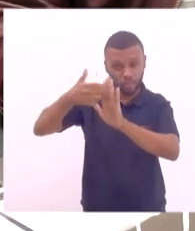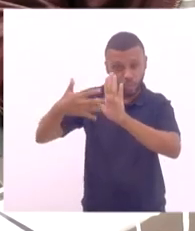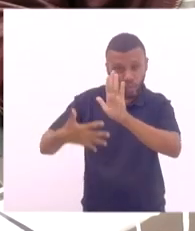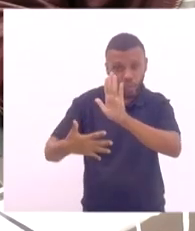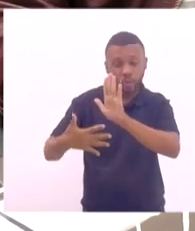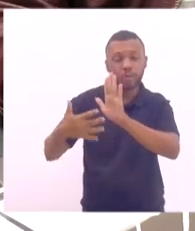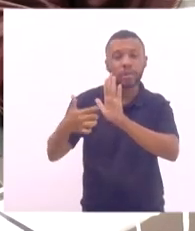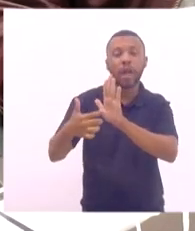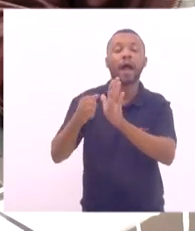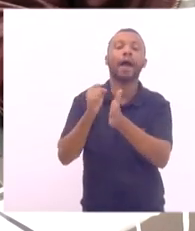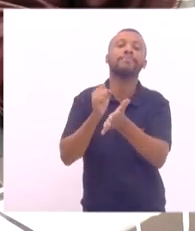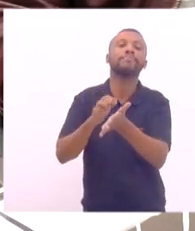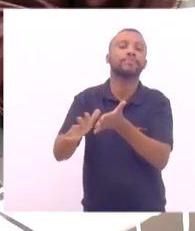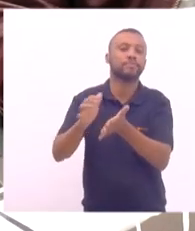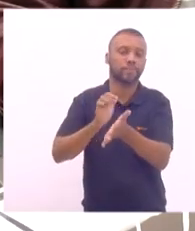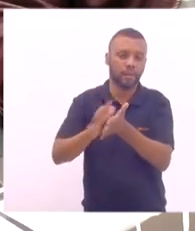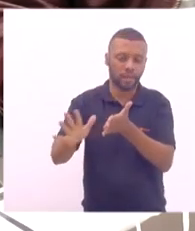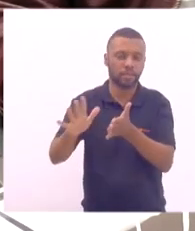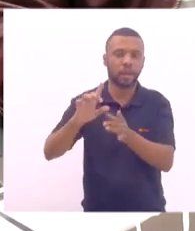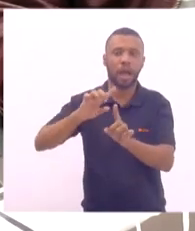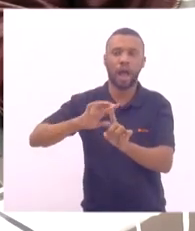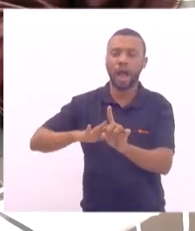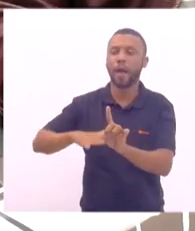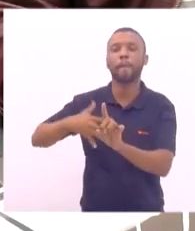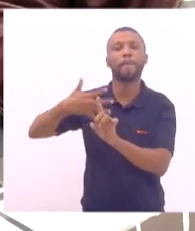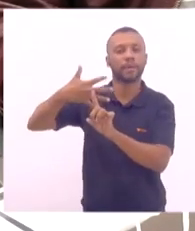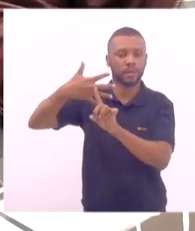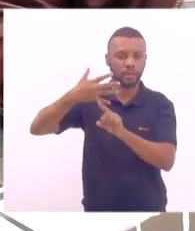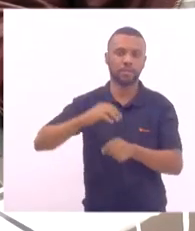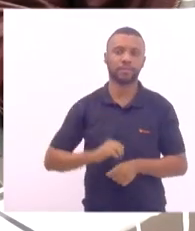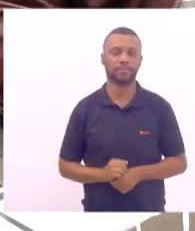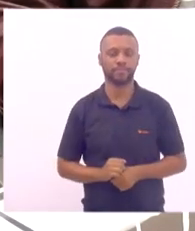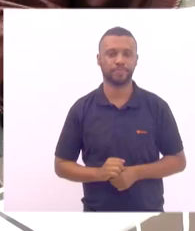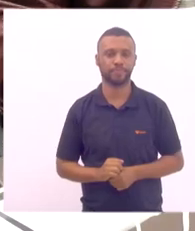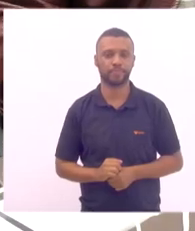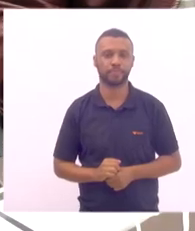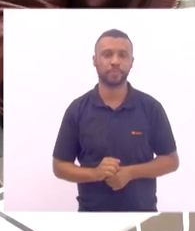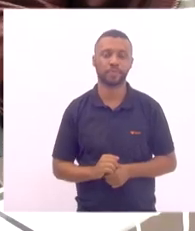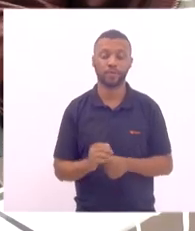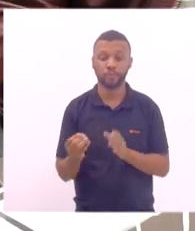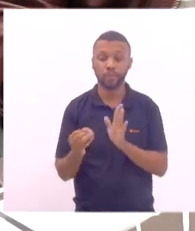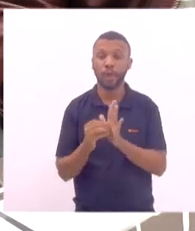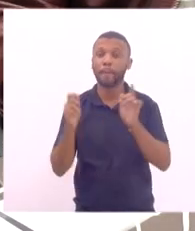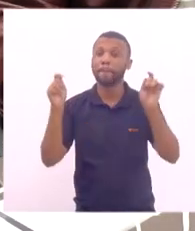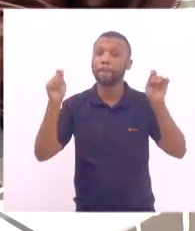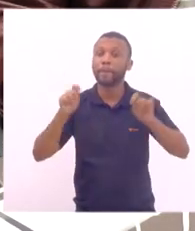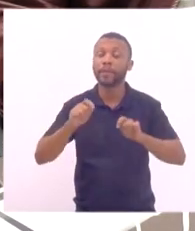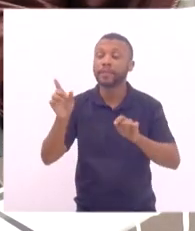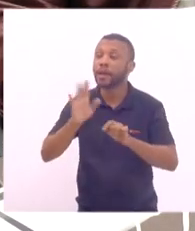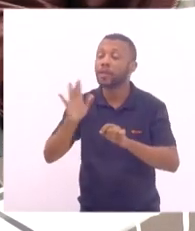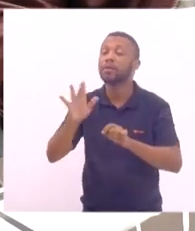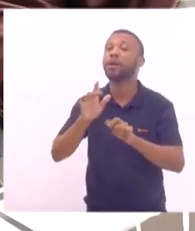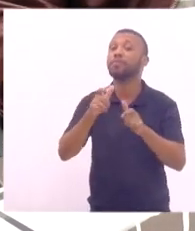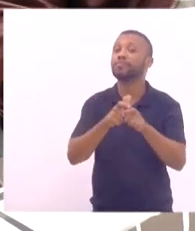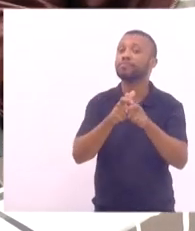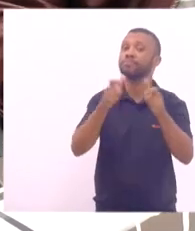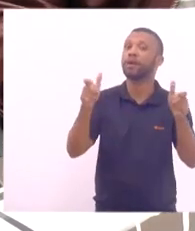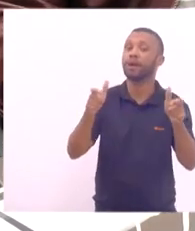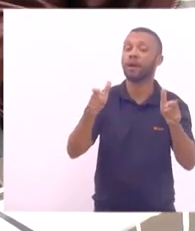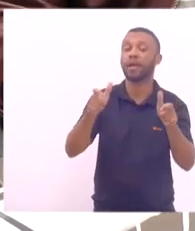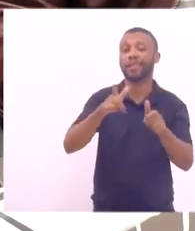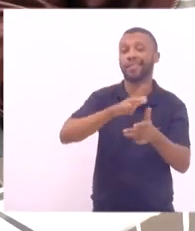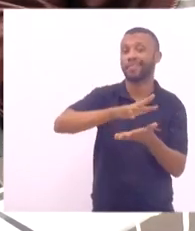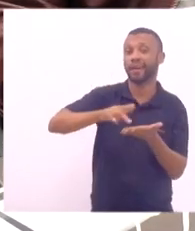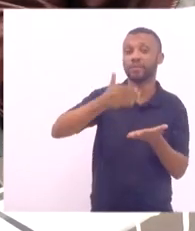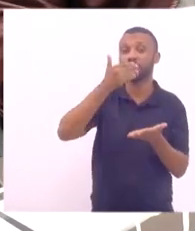ampliando as despesas e colocando... Não, não, poderão. Ampliando a modalidade de pagamento. Pois é, Edmo,